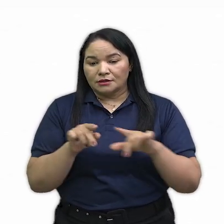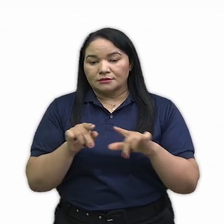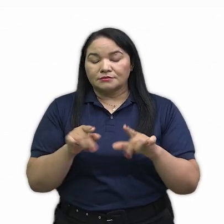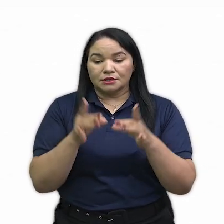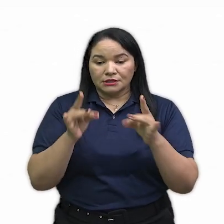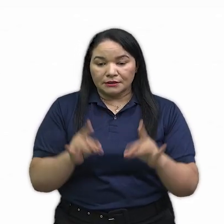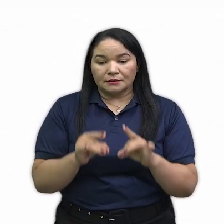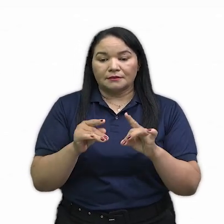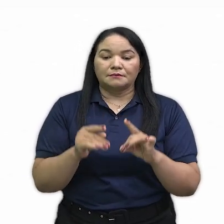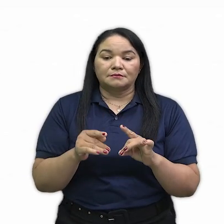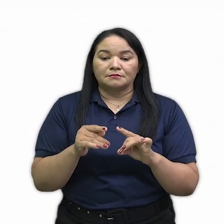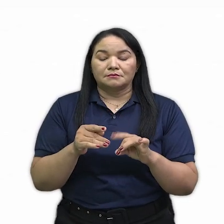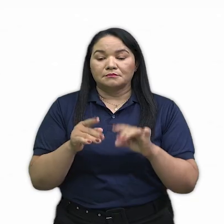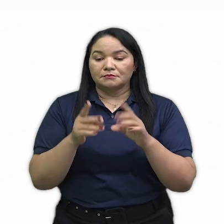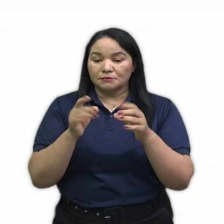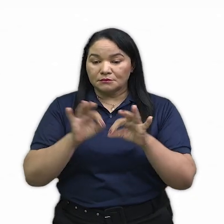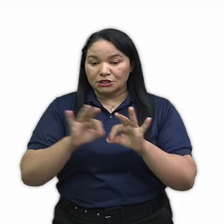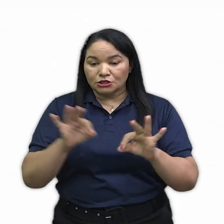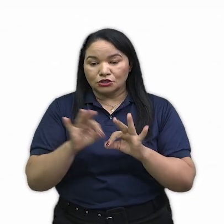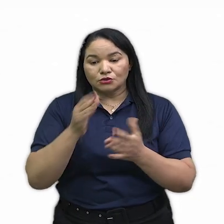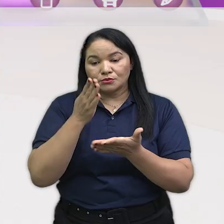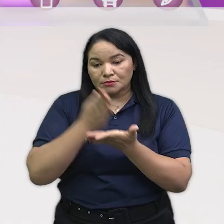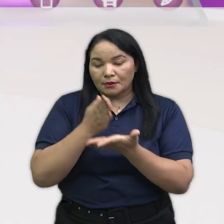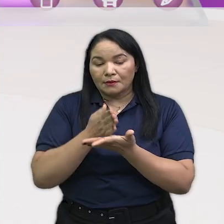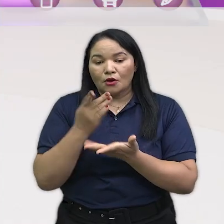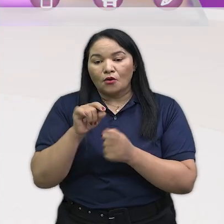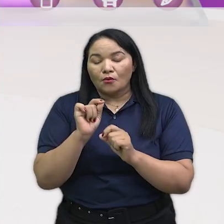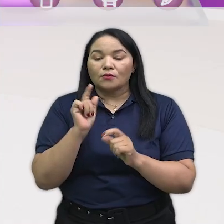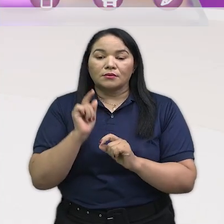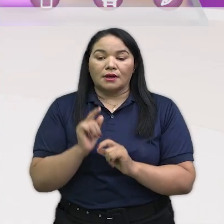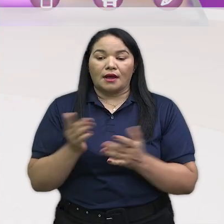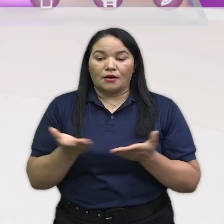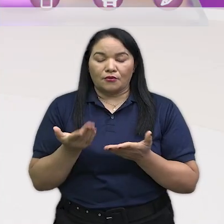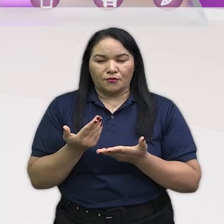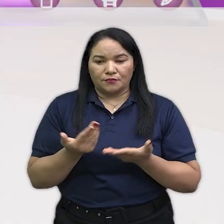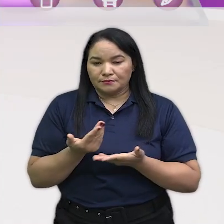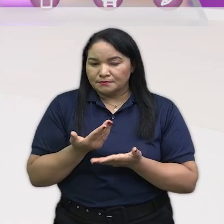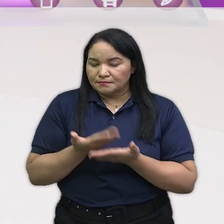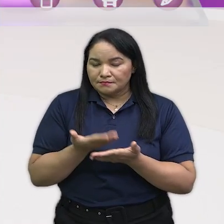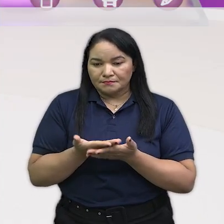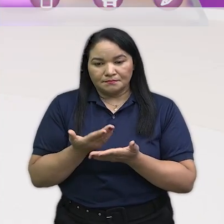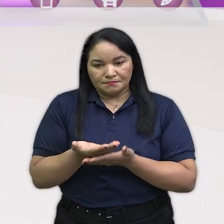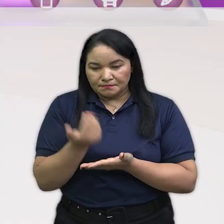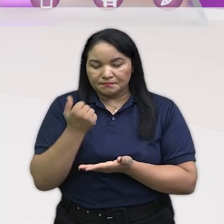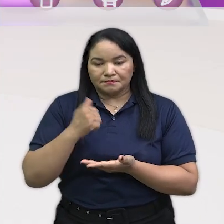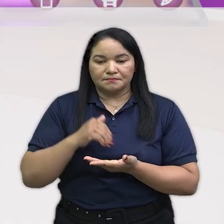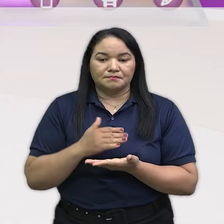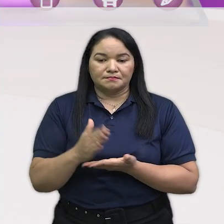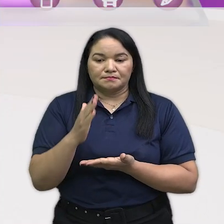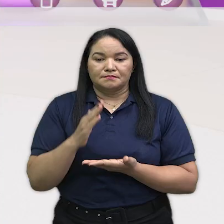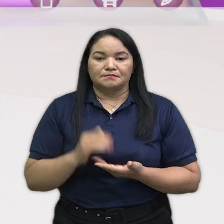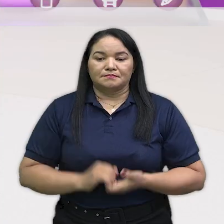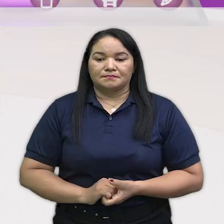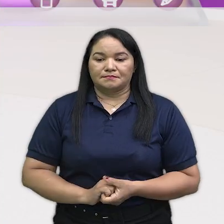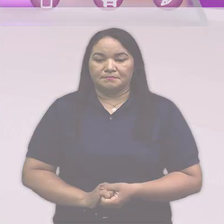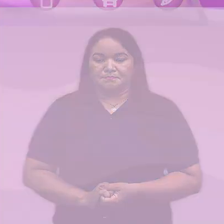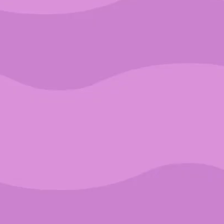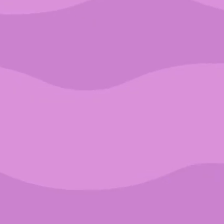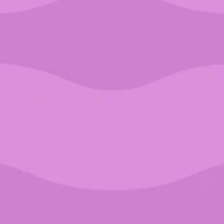Detalhamento, medidas de tendência central, ok? Então, dito isto, vamos dar início à nossa